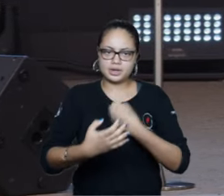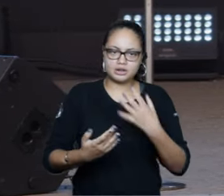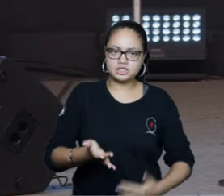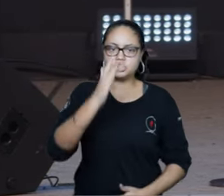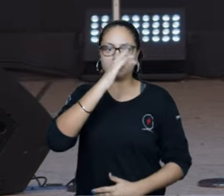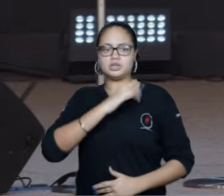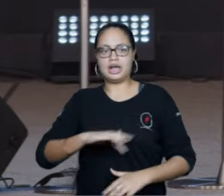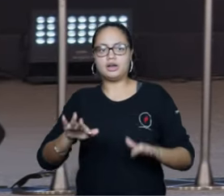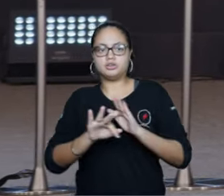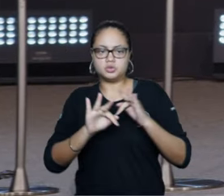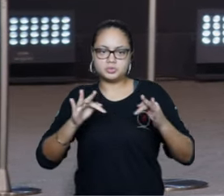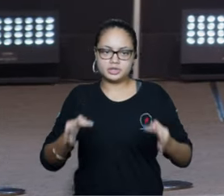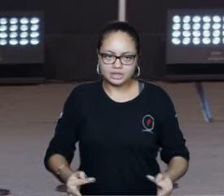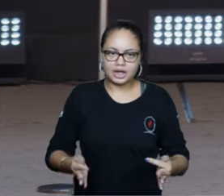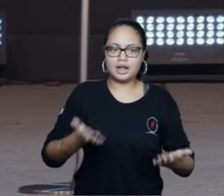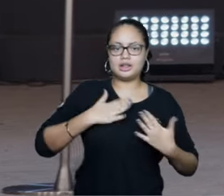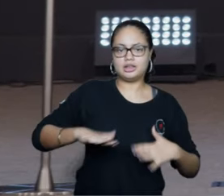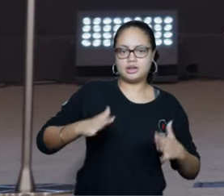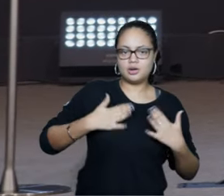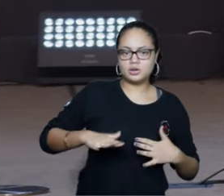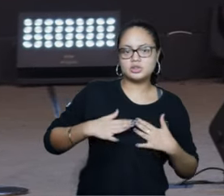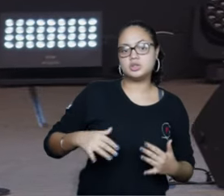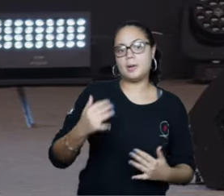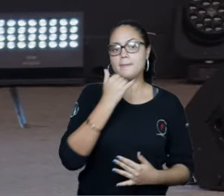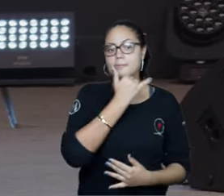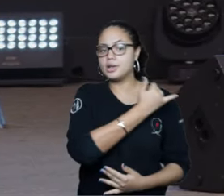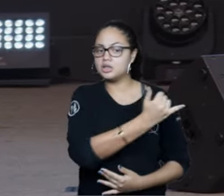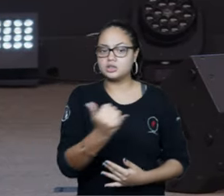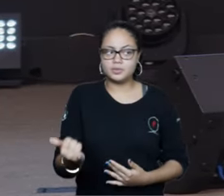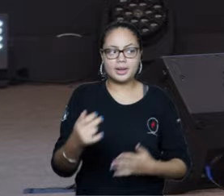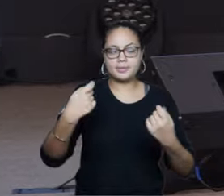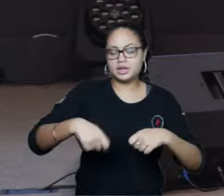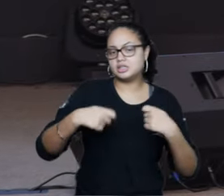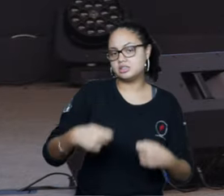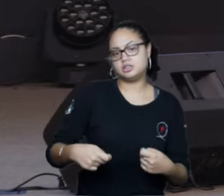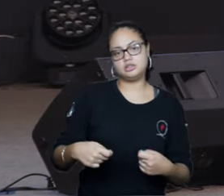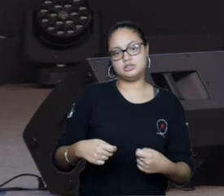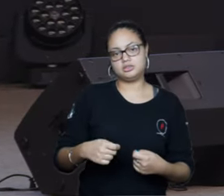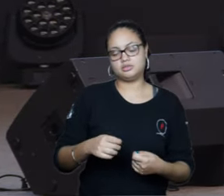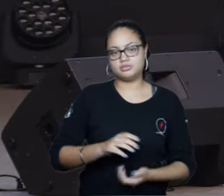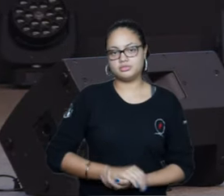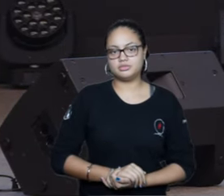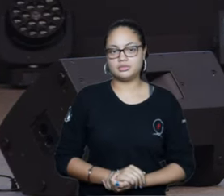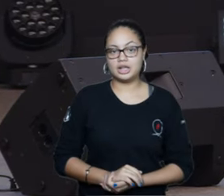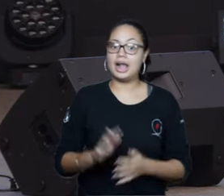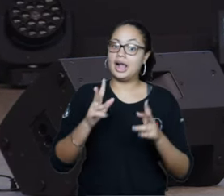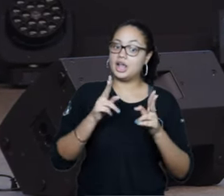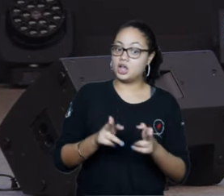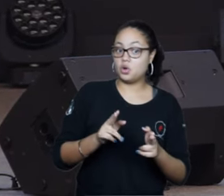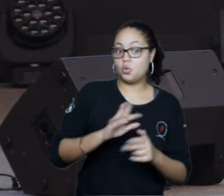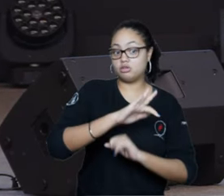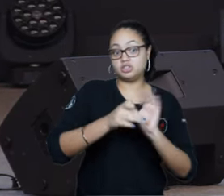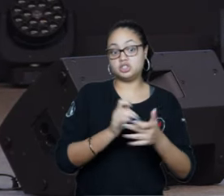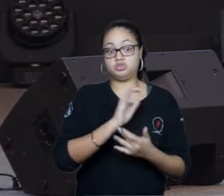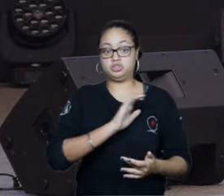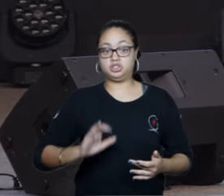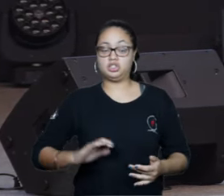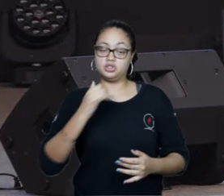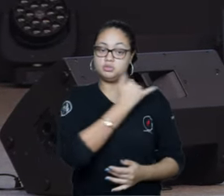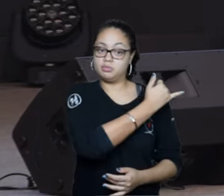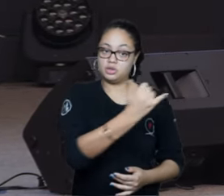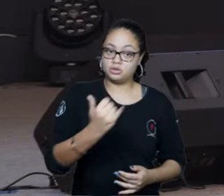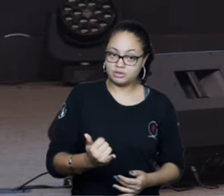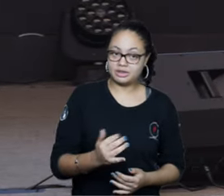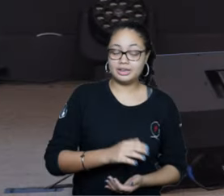de humildade de mansidão perdoando uns aos outros assim como Cristo vos perdoou se alguém tem queixa